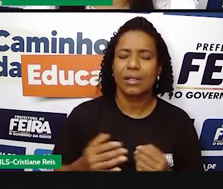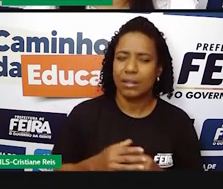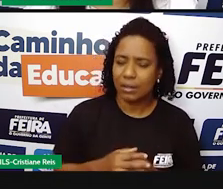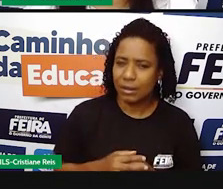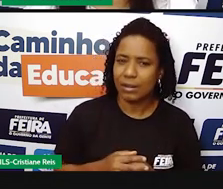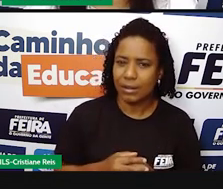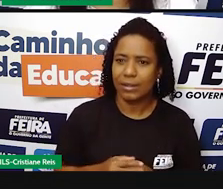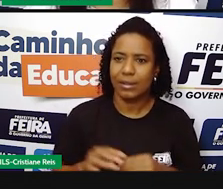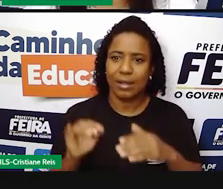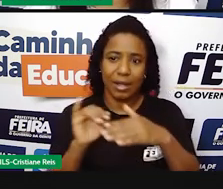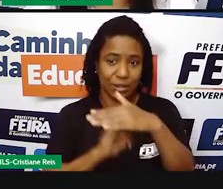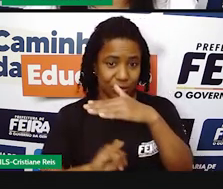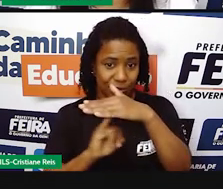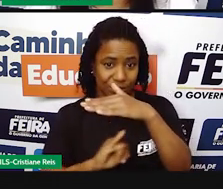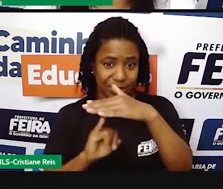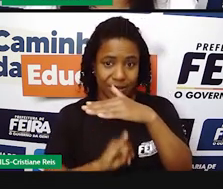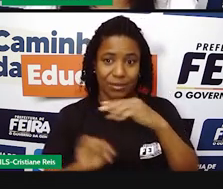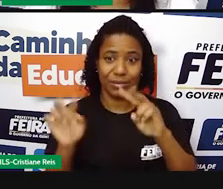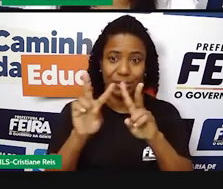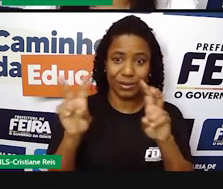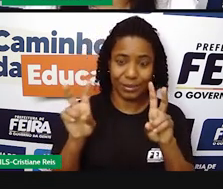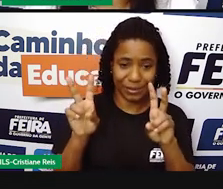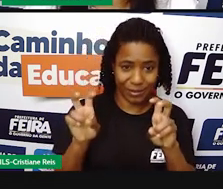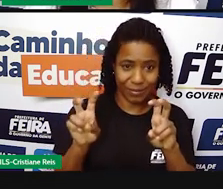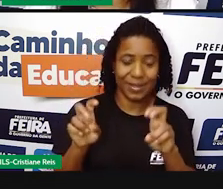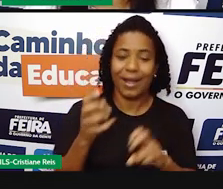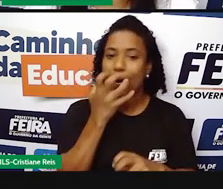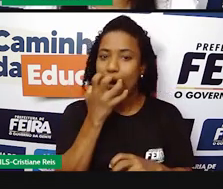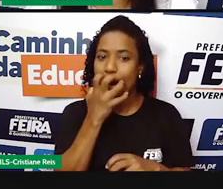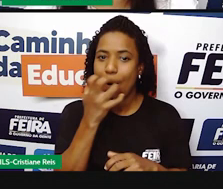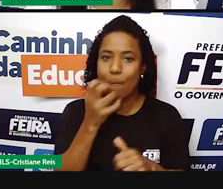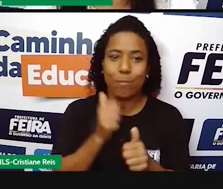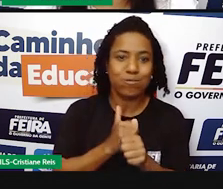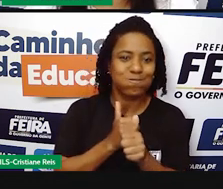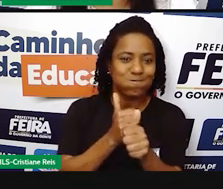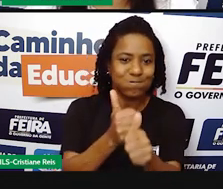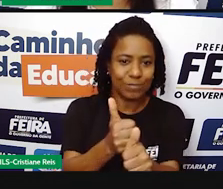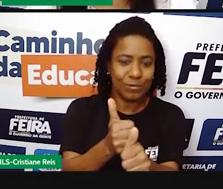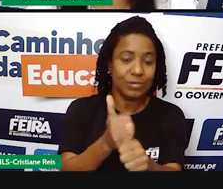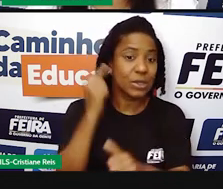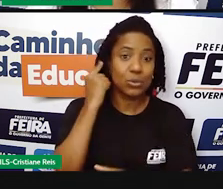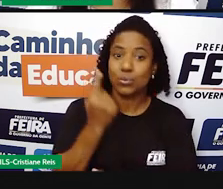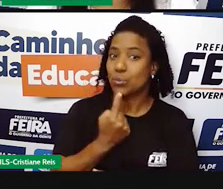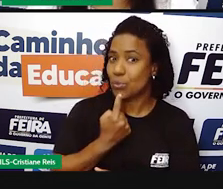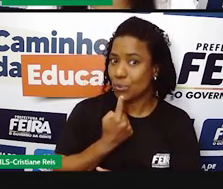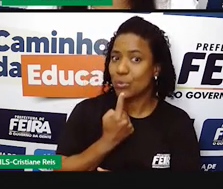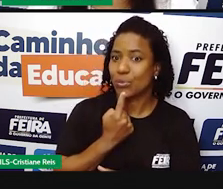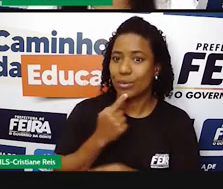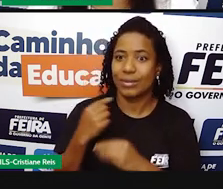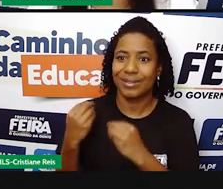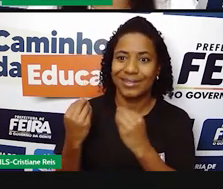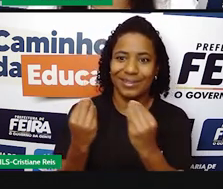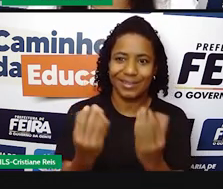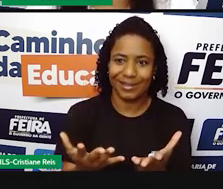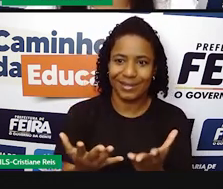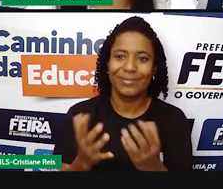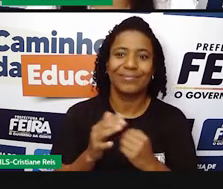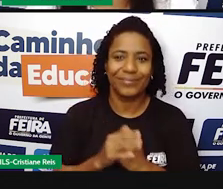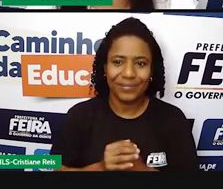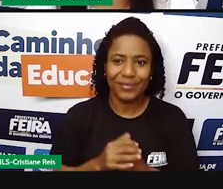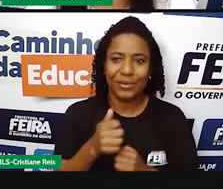instituição Cães Guia para Surdos deu 12 destes cães para crianças. Uma delas